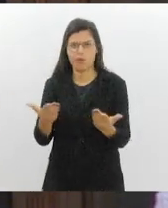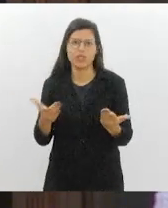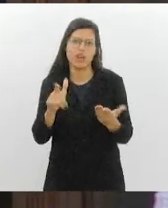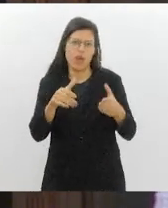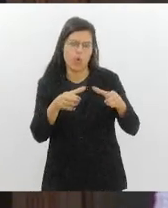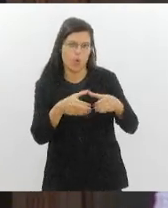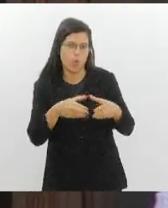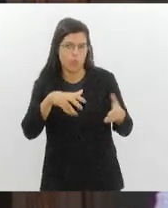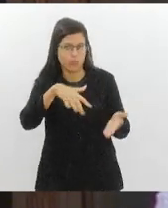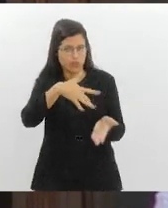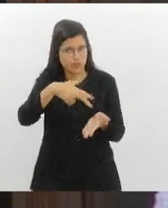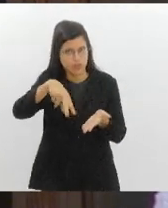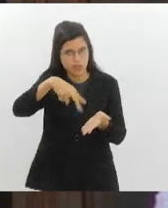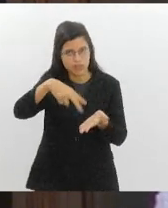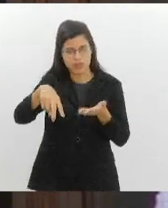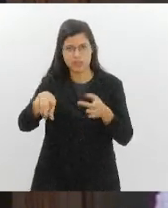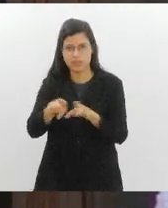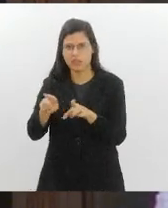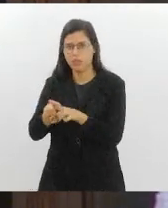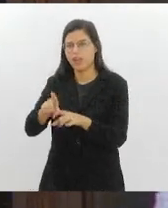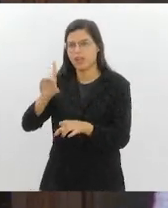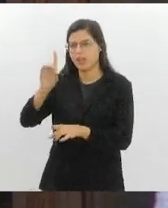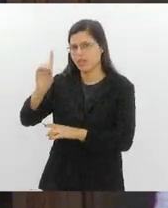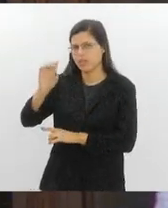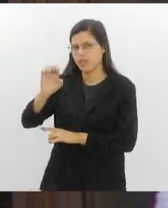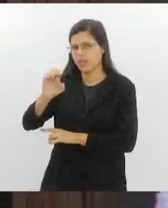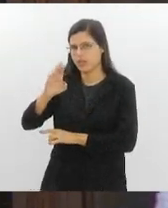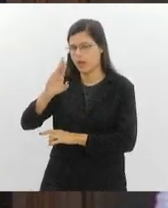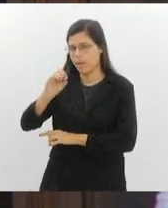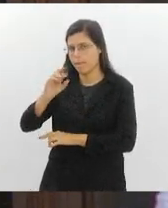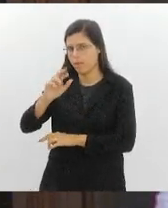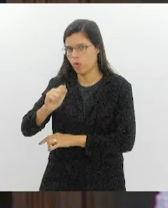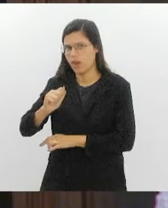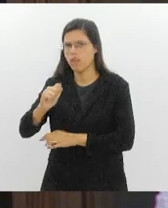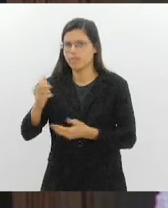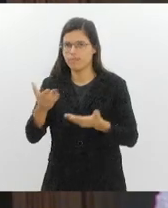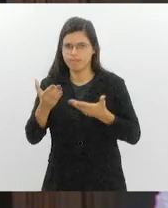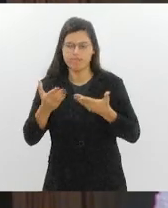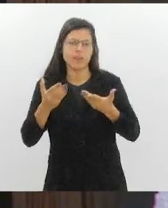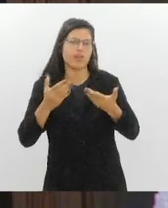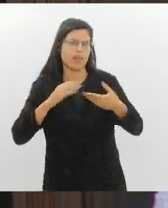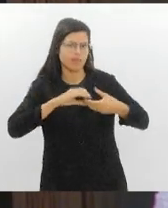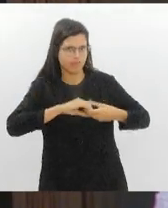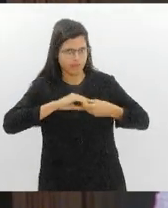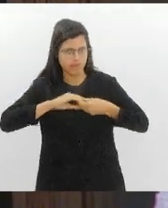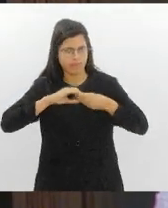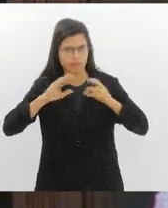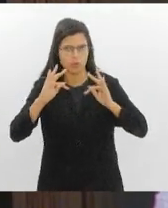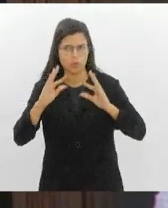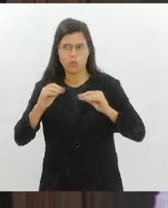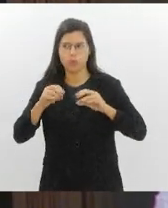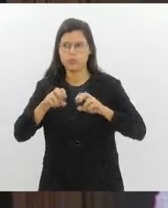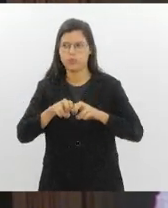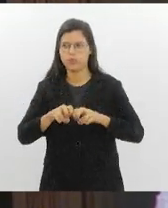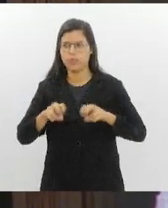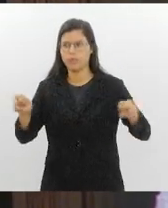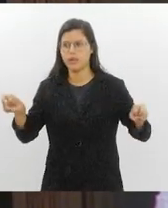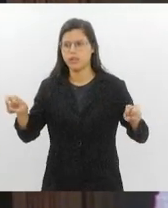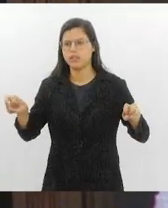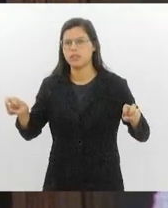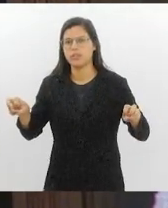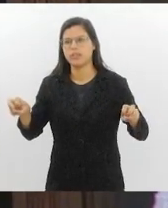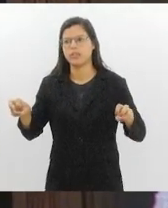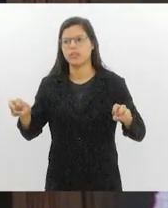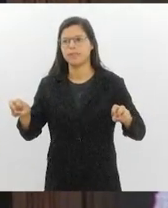é a nossa Débora Kohlker, né? Queria saudar todos da mesa, todos e todas, né? Temos uma mesa aqui